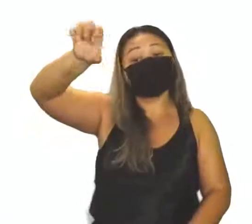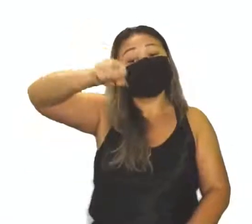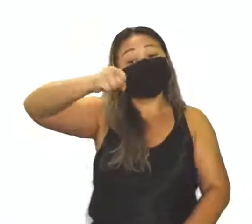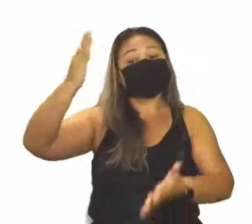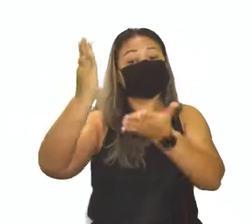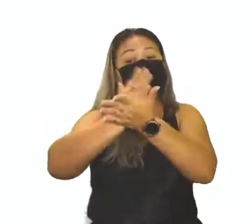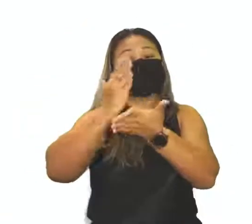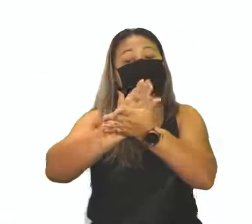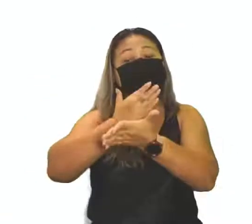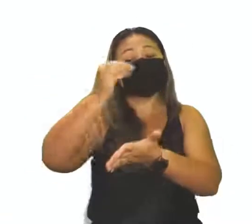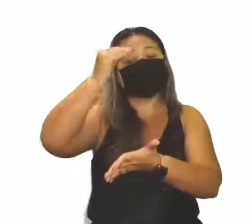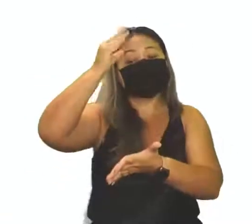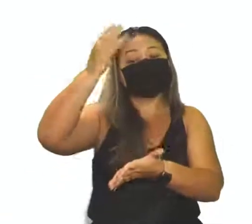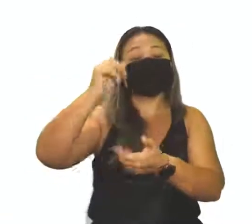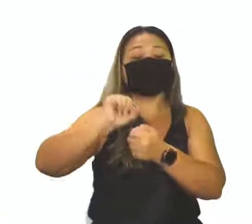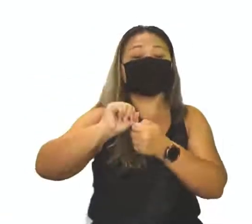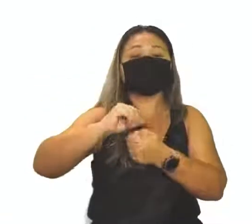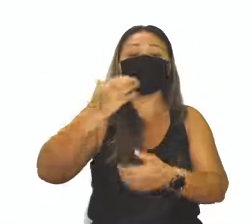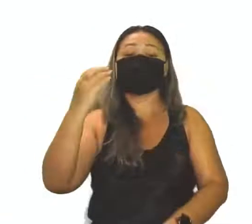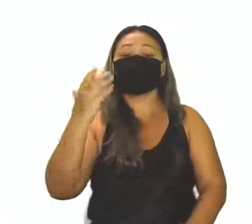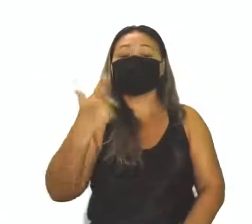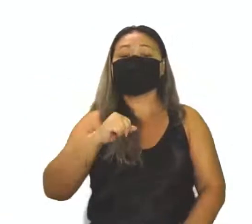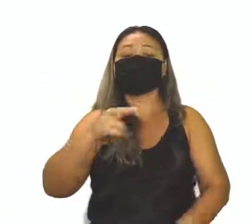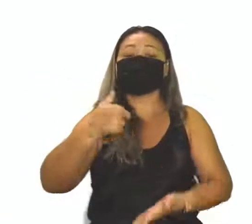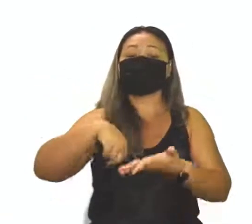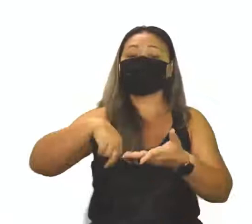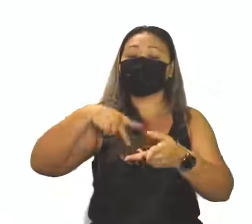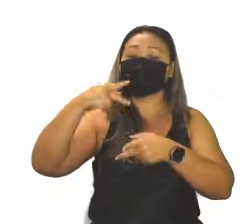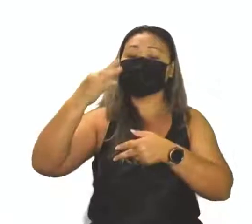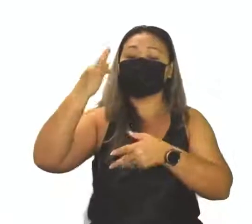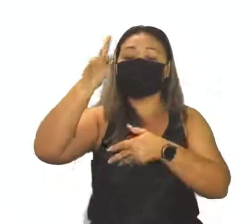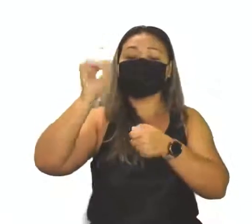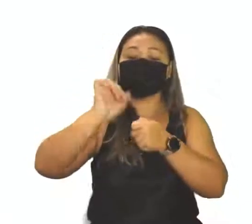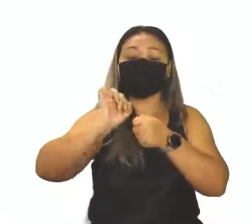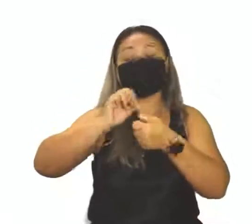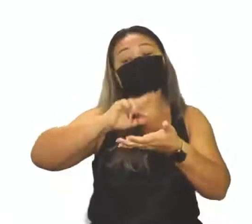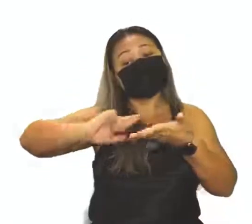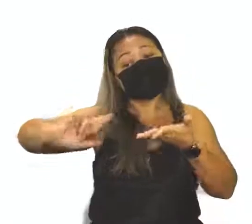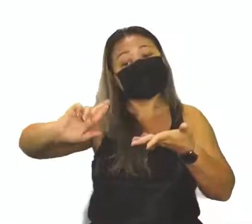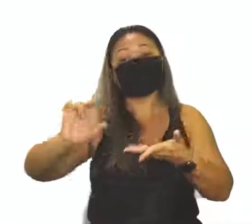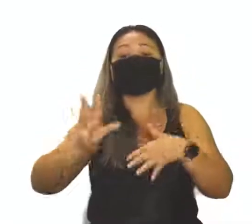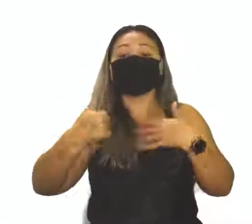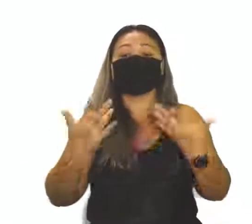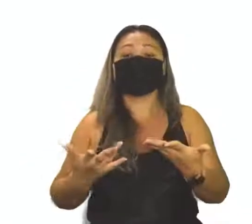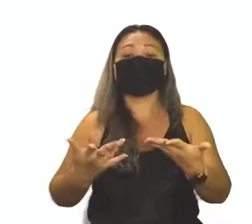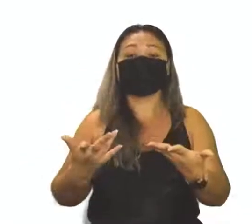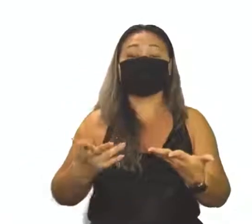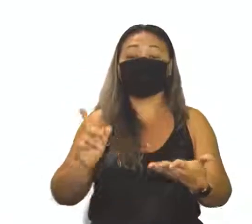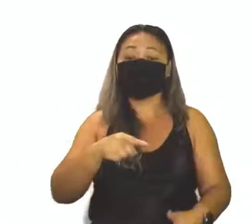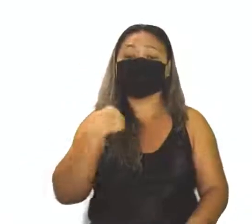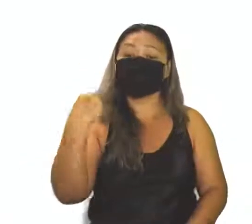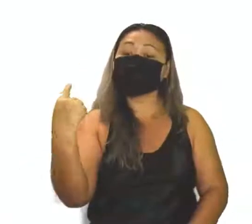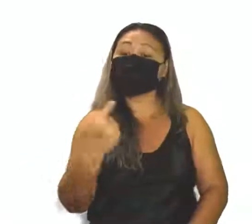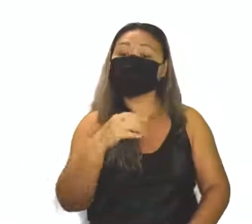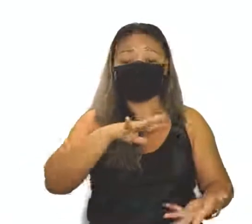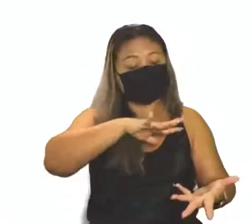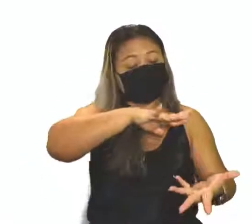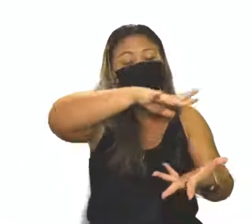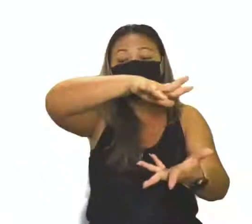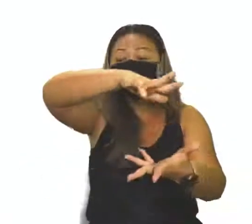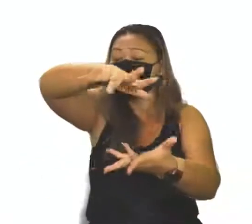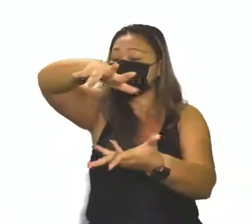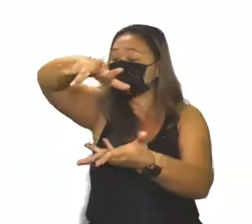livro lá, ó, sobre conhecimento científico, filosófico, né, ou religioso, etc. Ó, o nosso mundo, estamos em volta